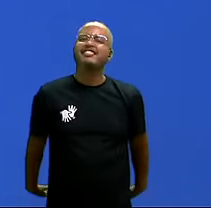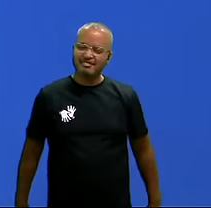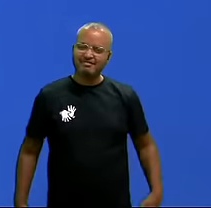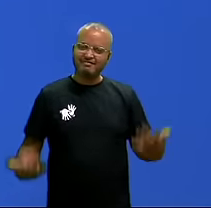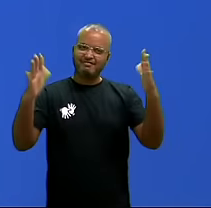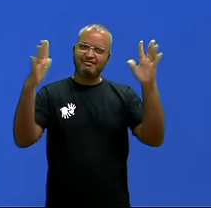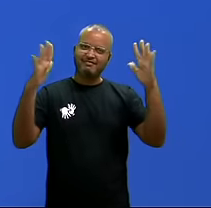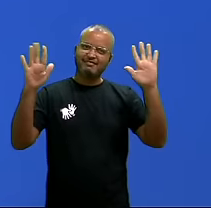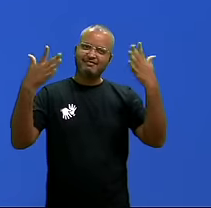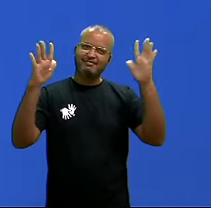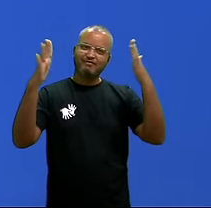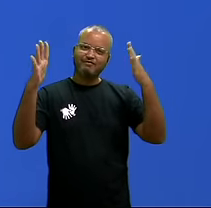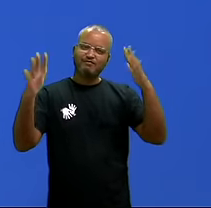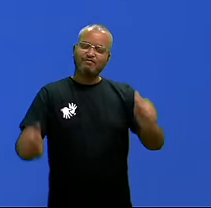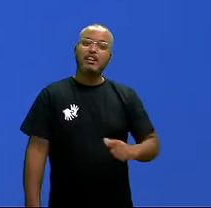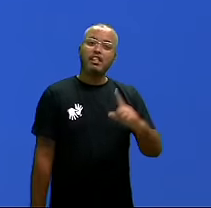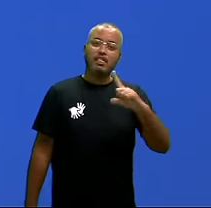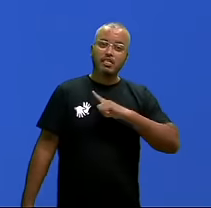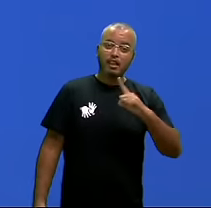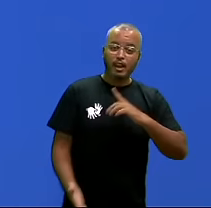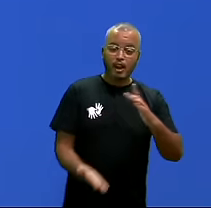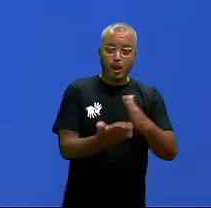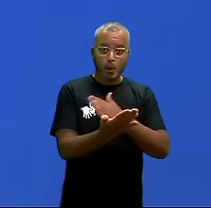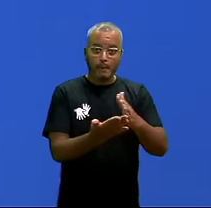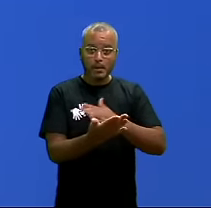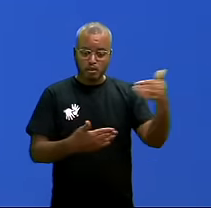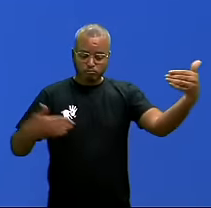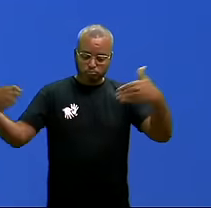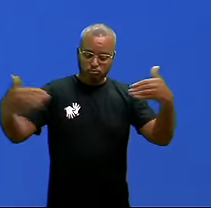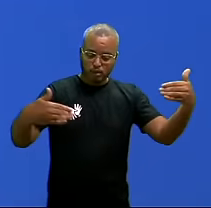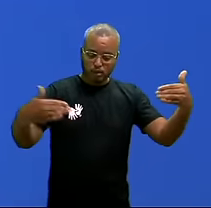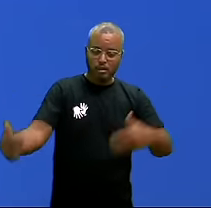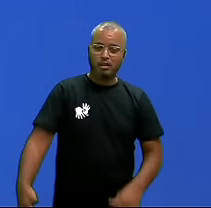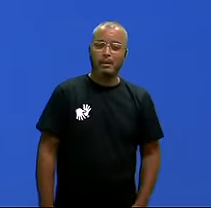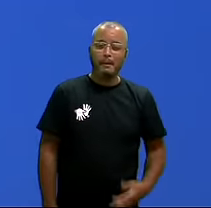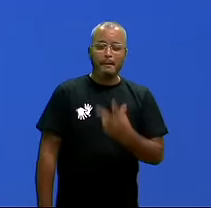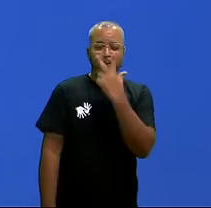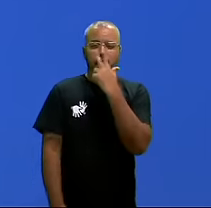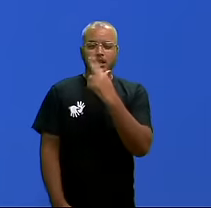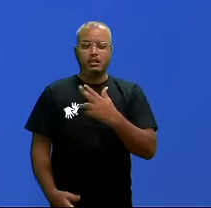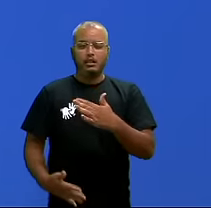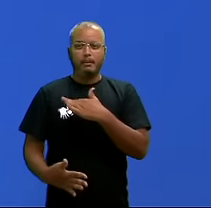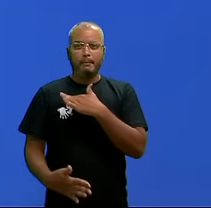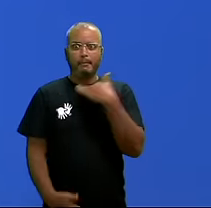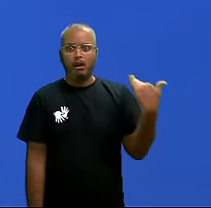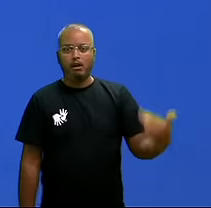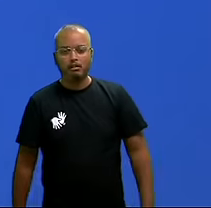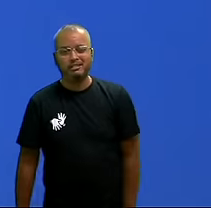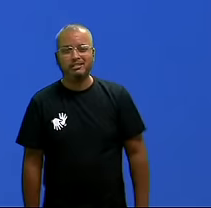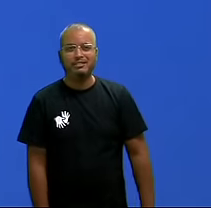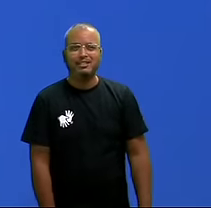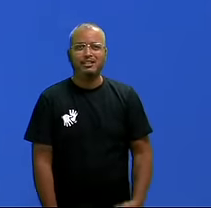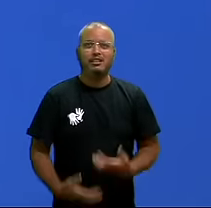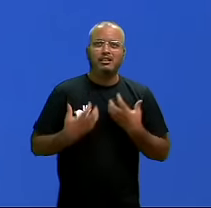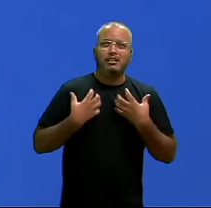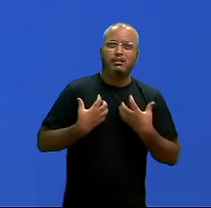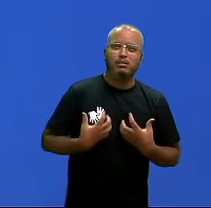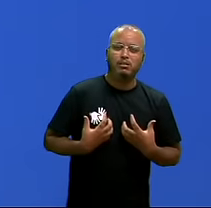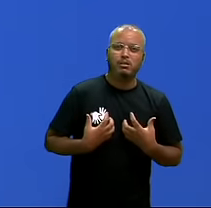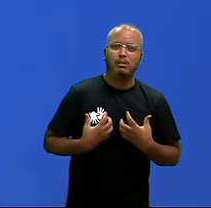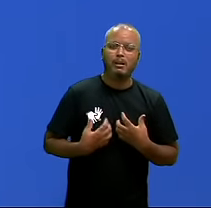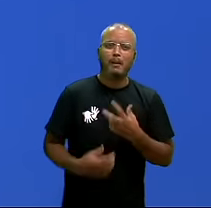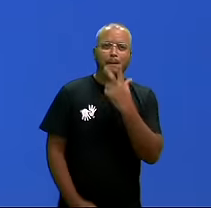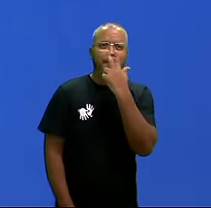Tem gente que chegou nessa conferência morto. Cada pregação parecia que Deus estava colocando aquela máquina, sabe?